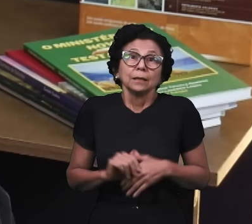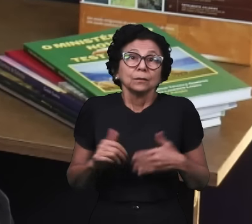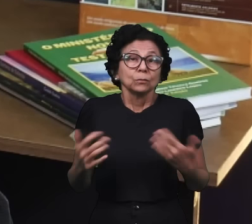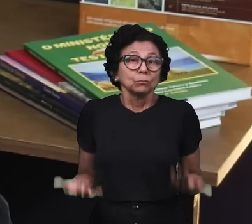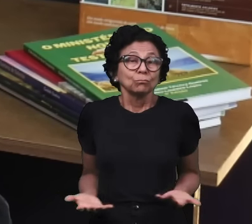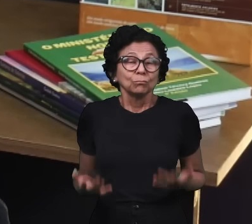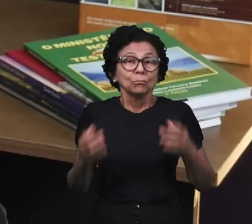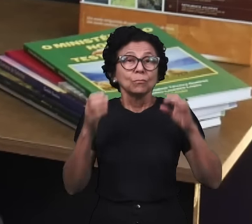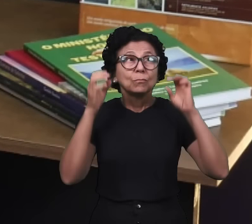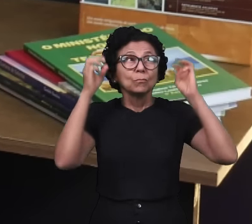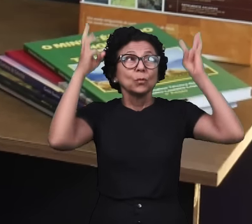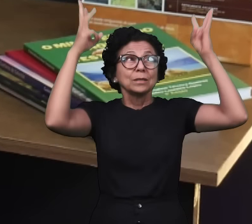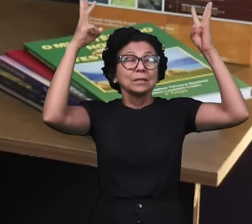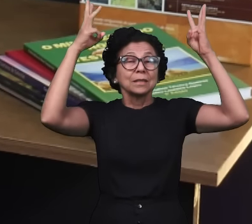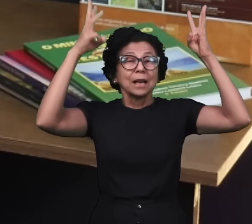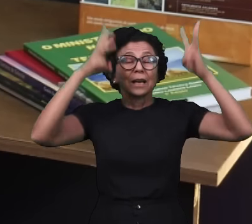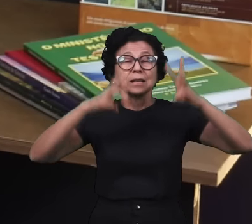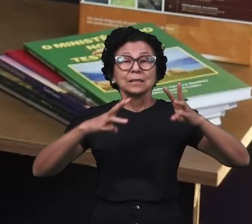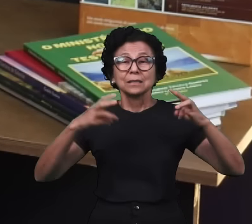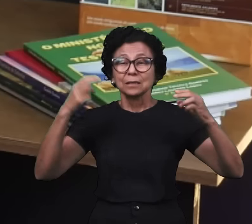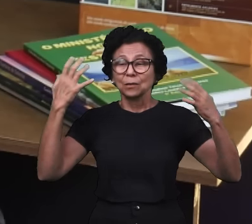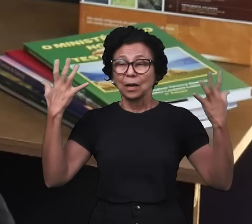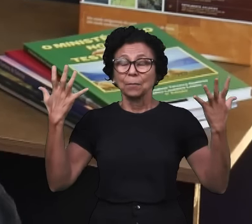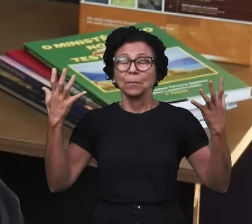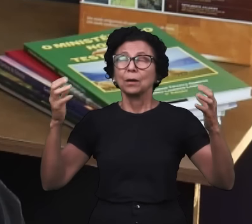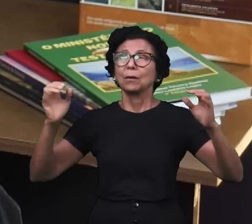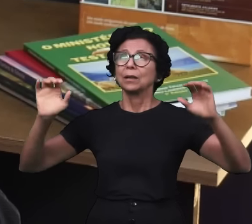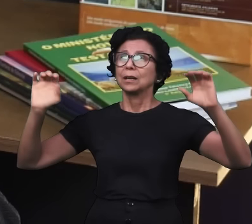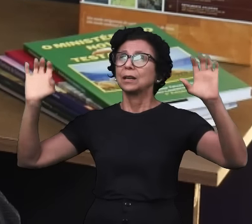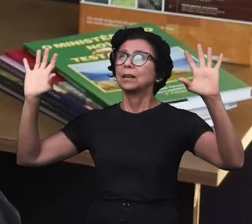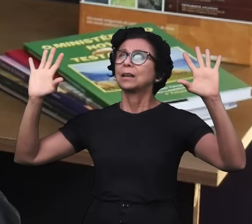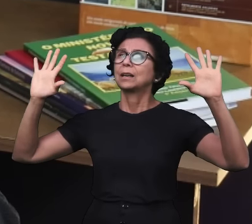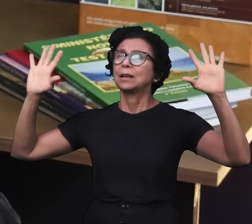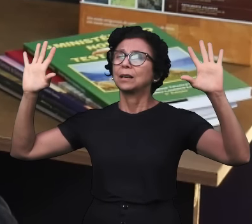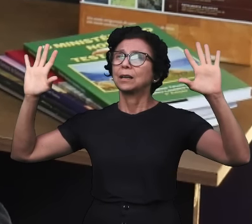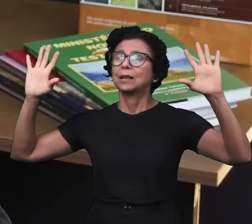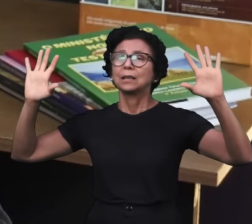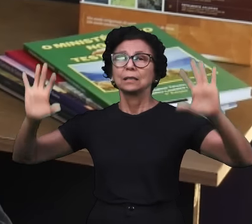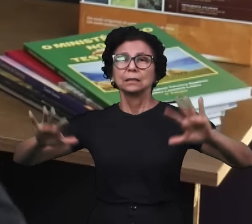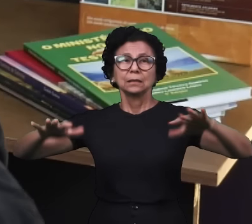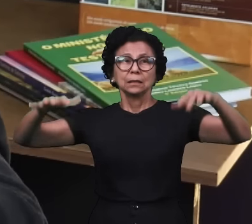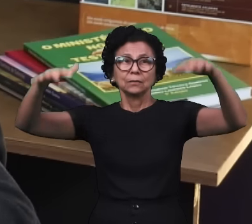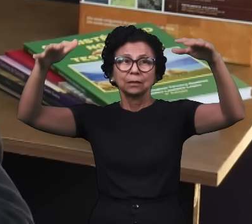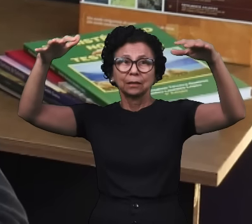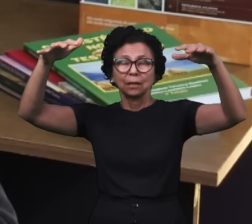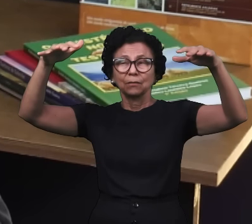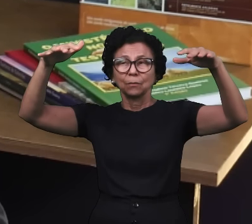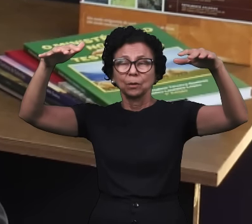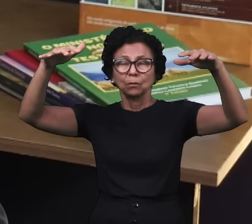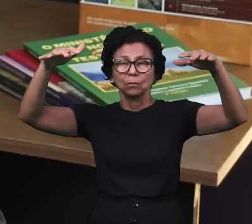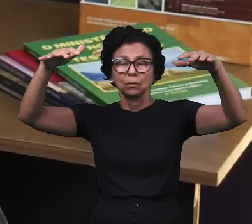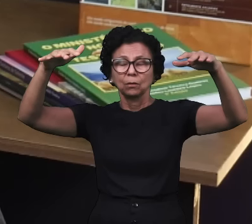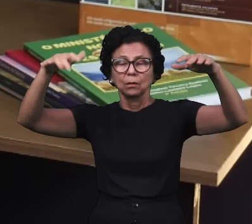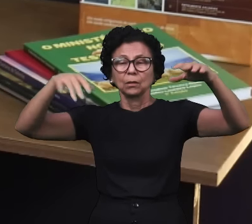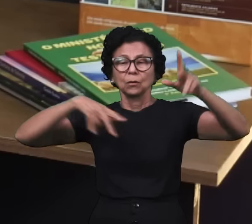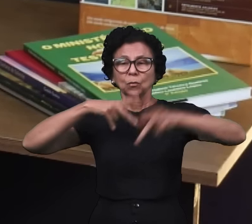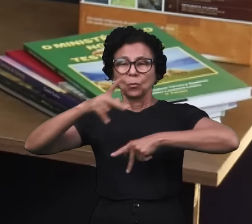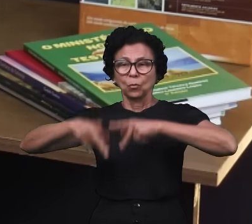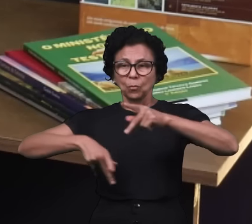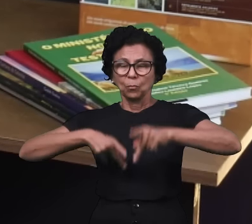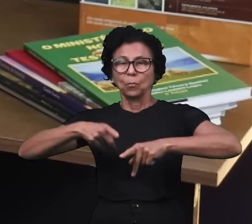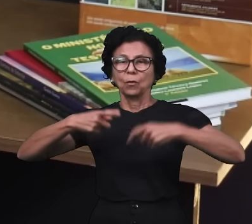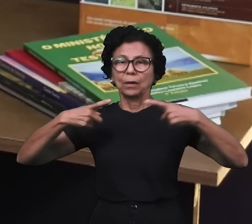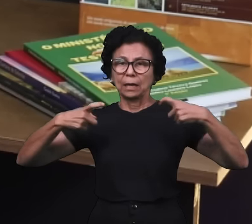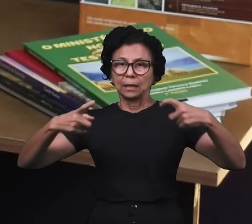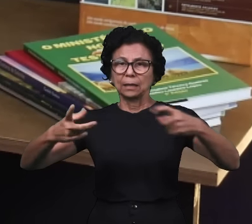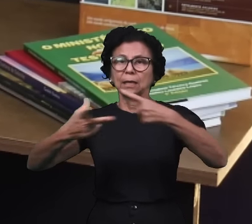as mãos erguidas ao céu, porque quando ele levantava as mãos, Israel prevalecia. Ele baixava as mãos, Israel